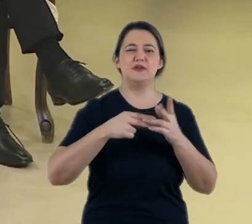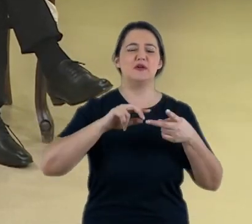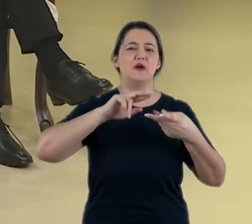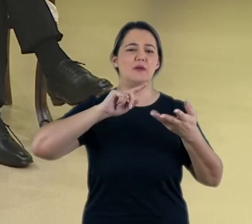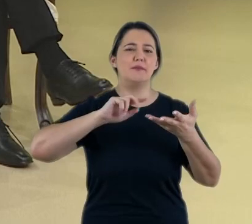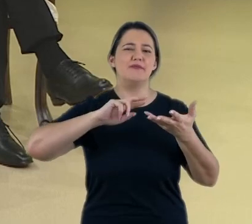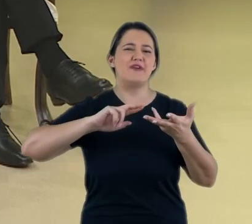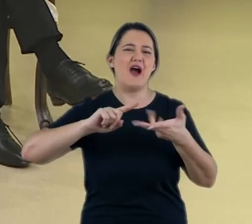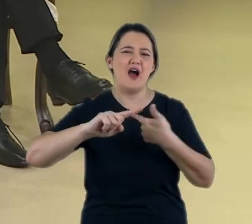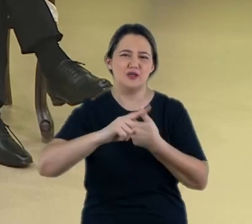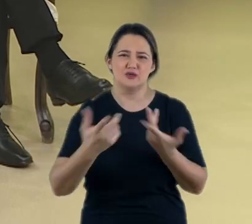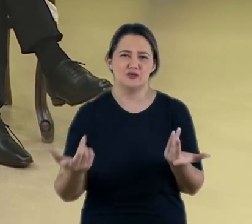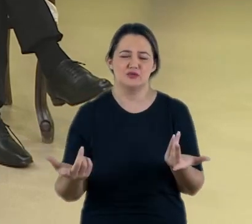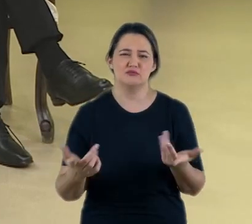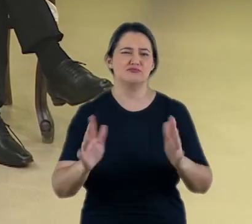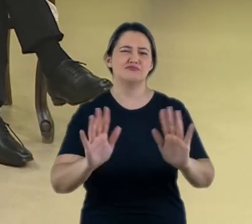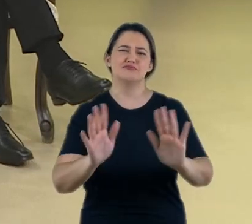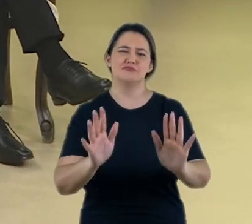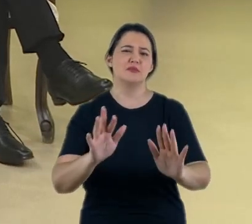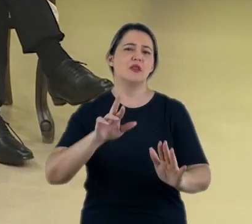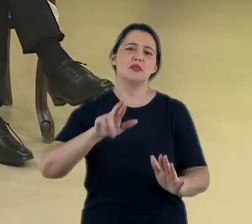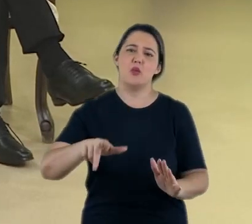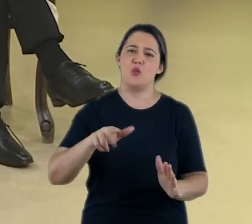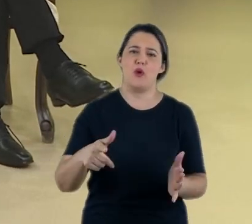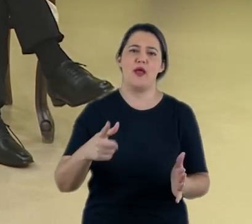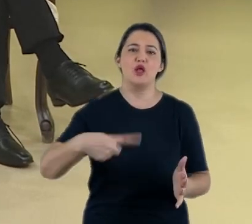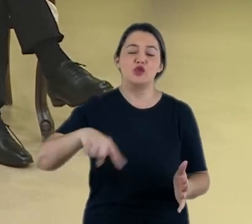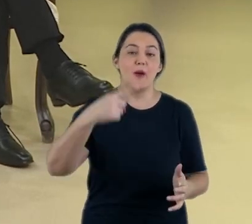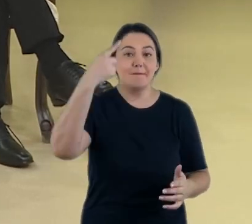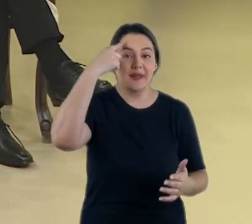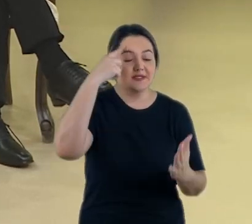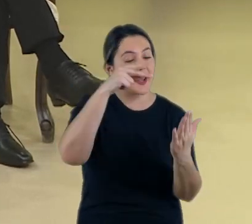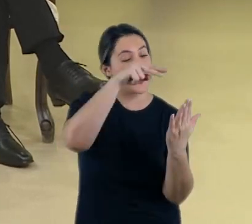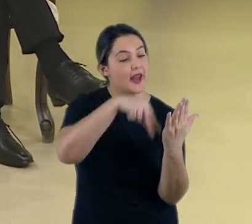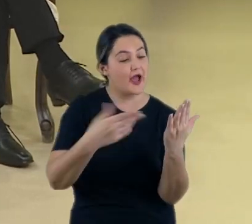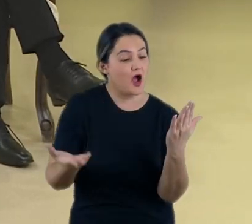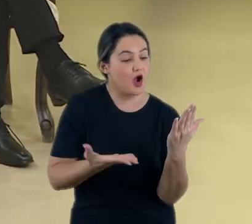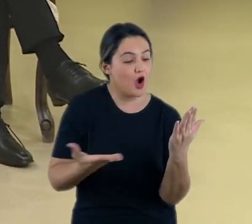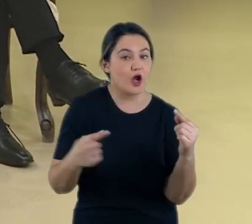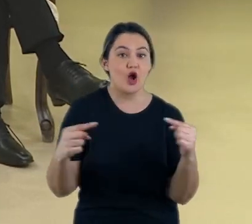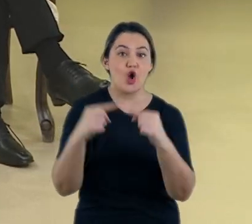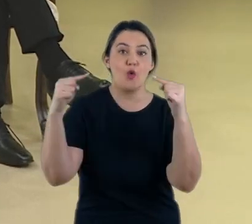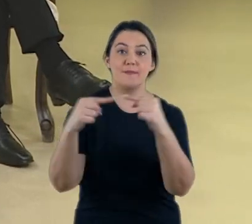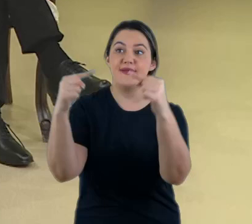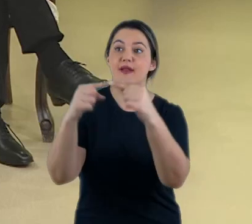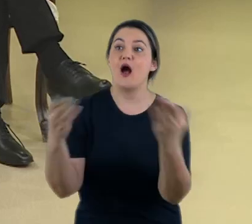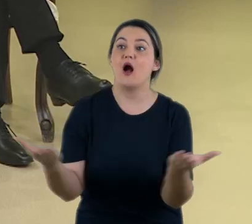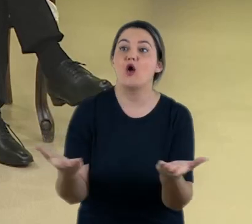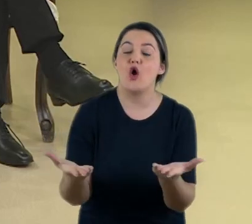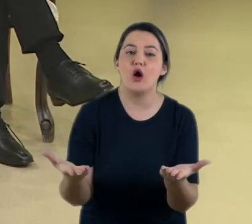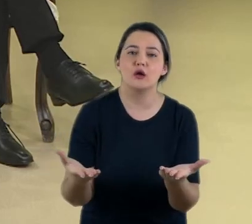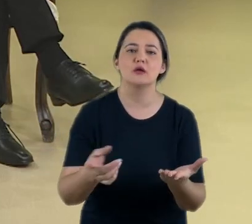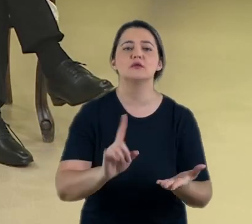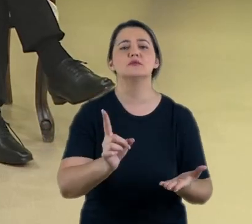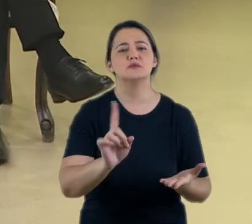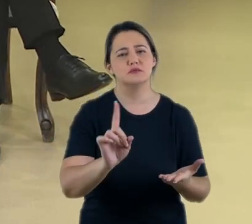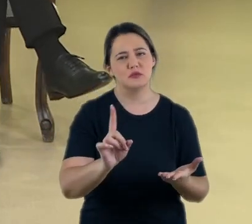profecia uma música romântica daquele tipo, qualquer uma, quando você está na fossa, conta a sua